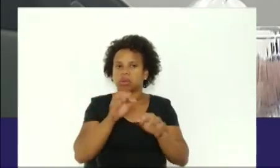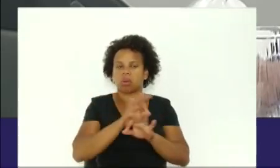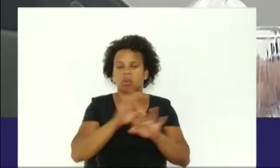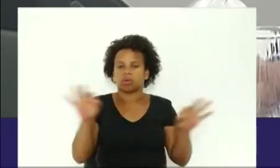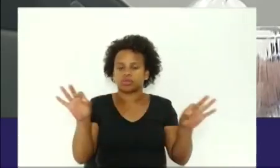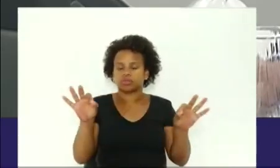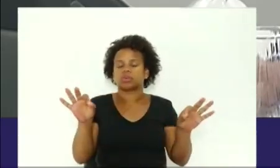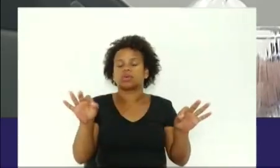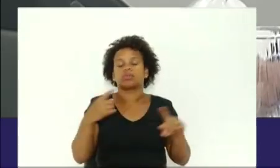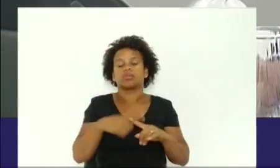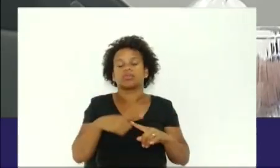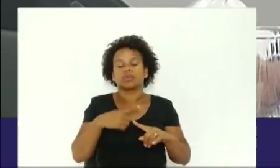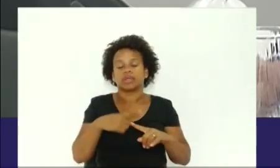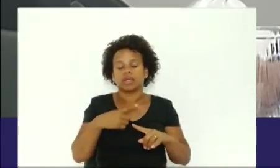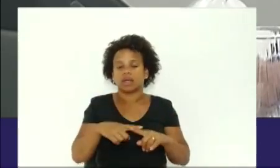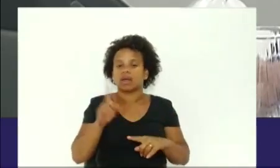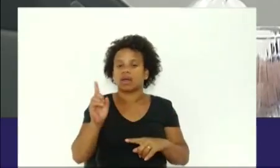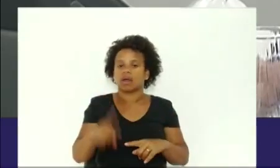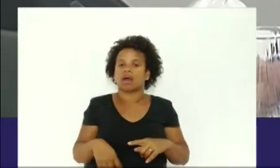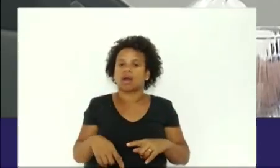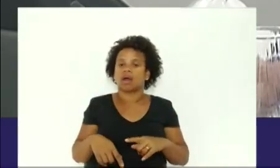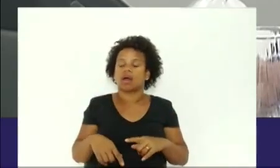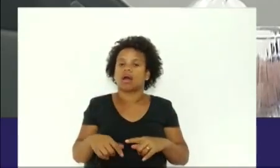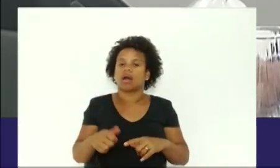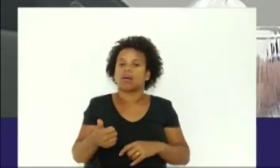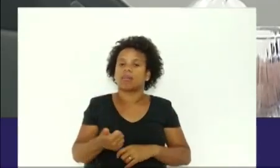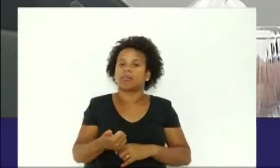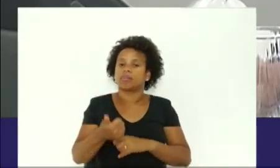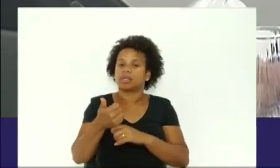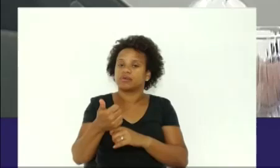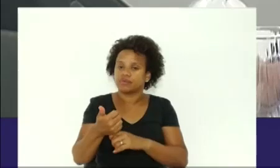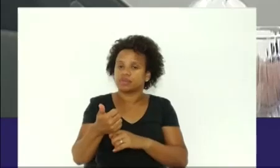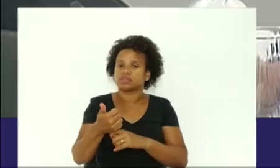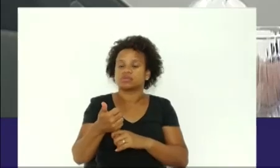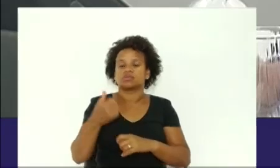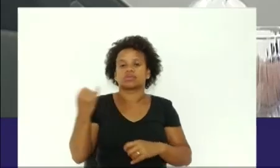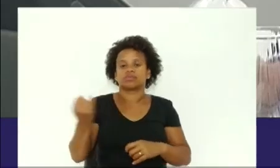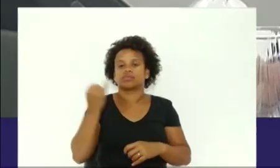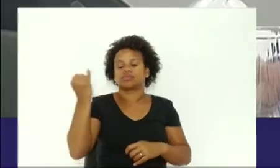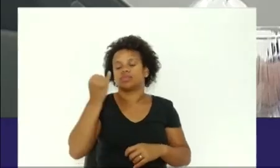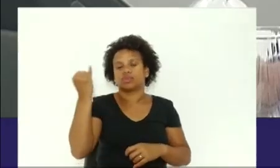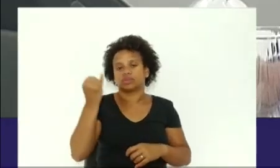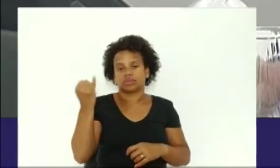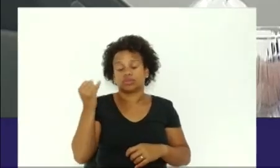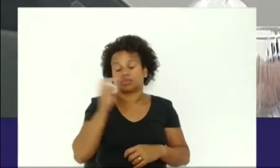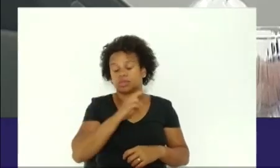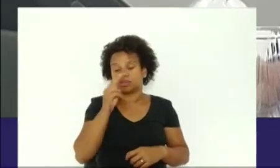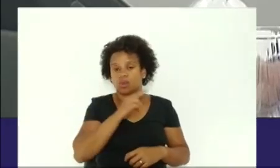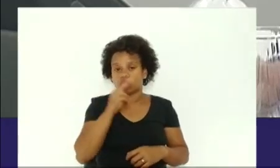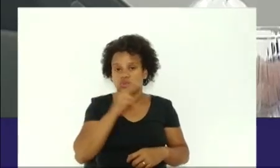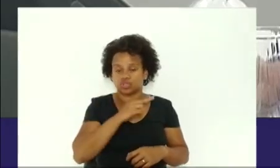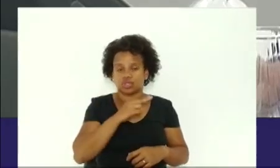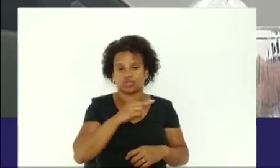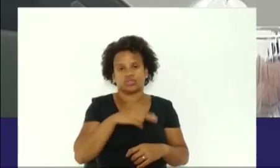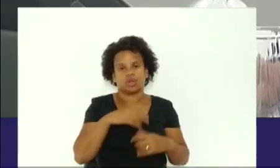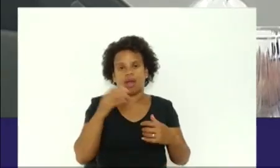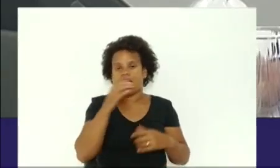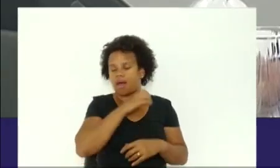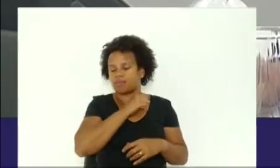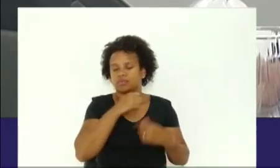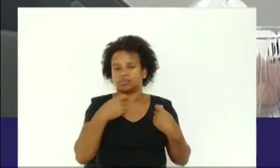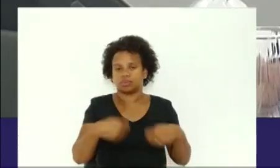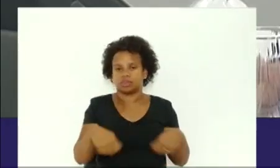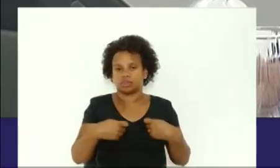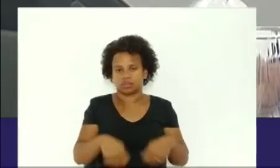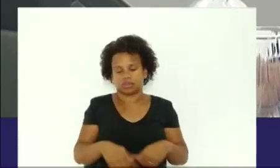é benefício necessário e que tem que ser com muita urgência. Era uma coisa para ontem. Parabéns, eu gostaria